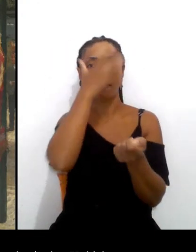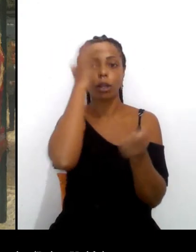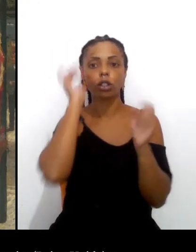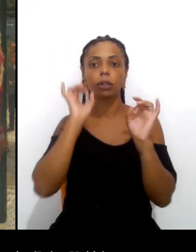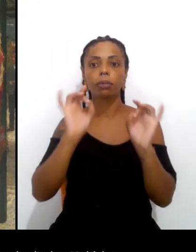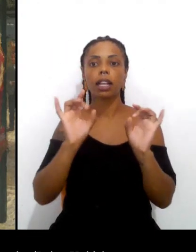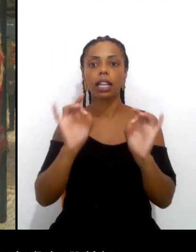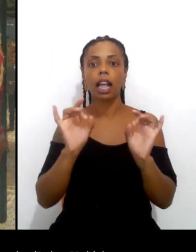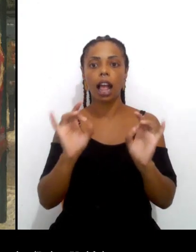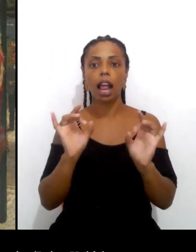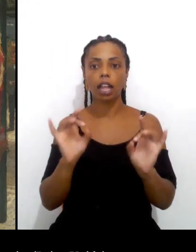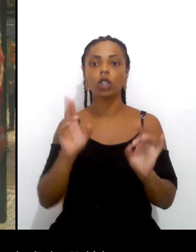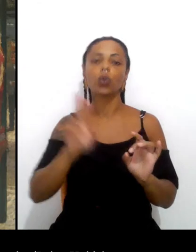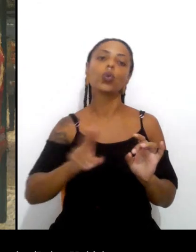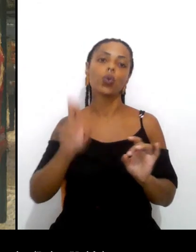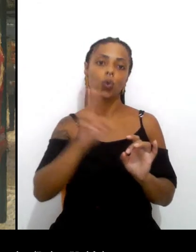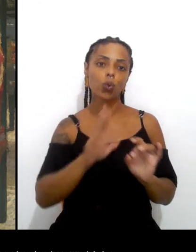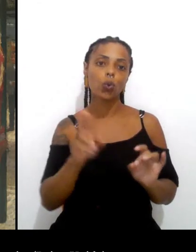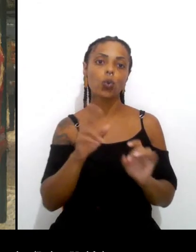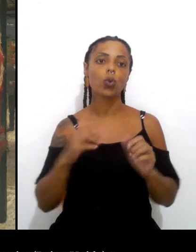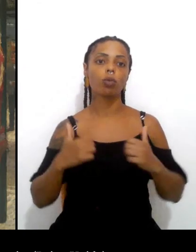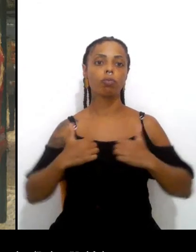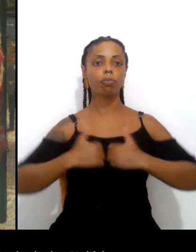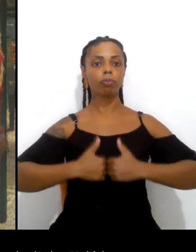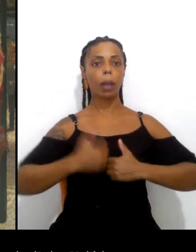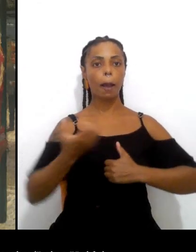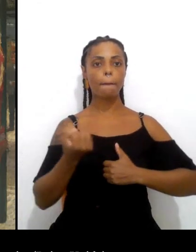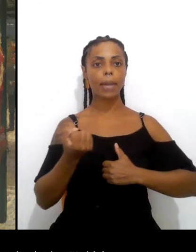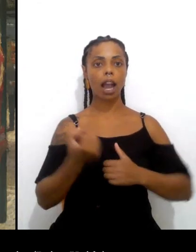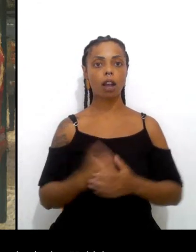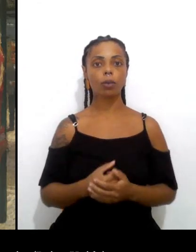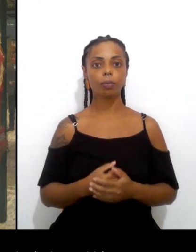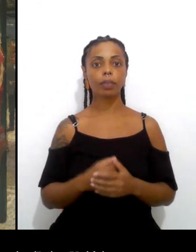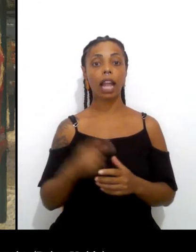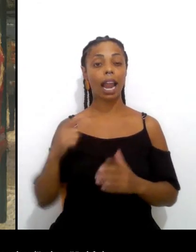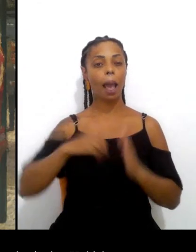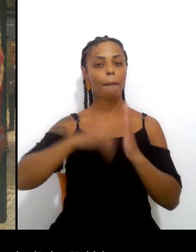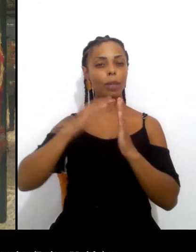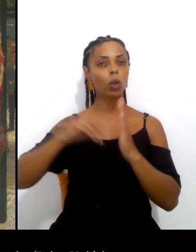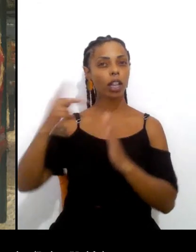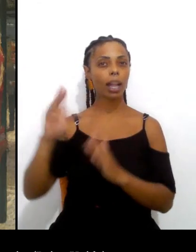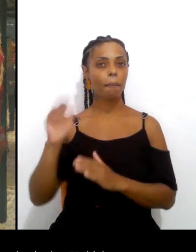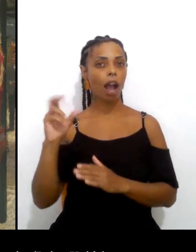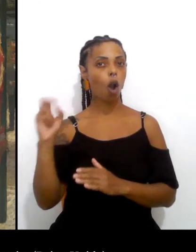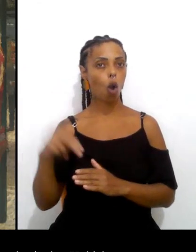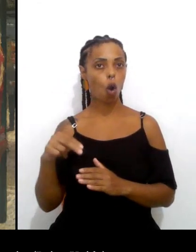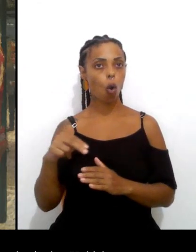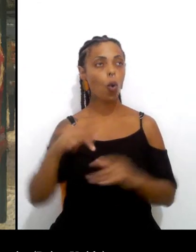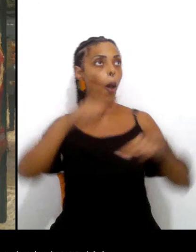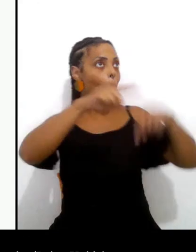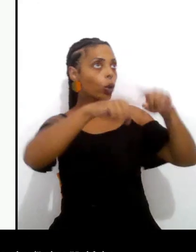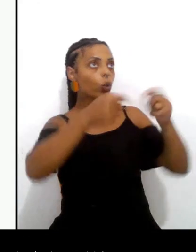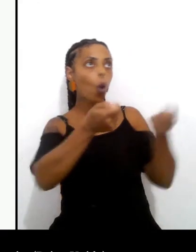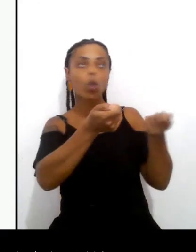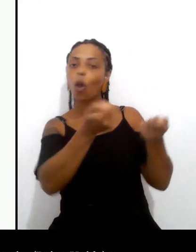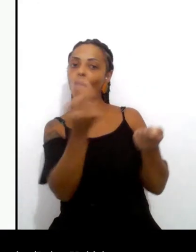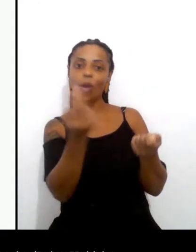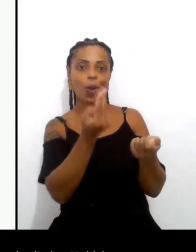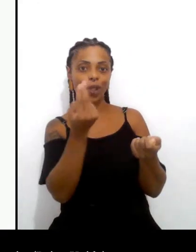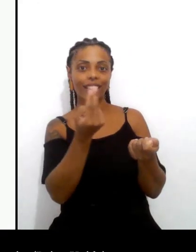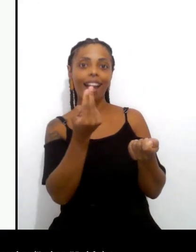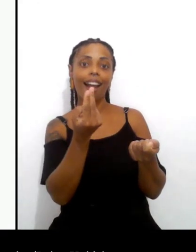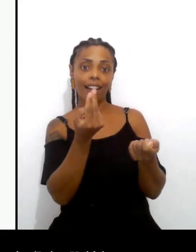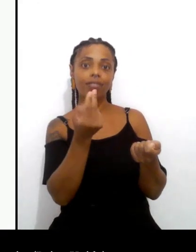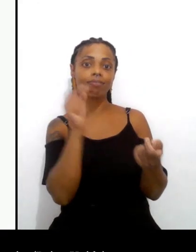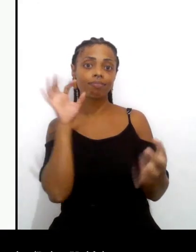avental Branco nas pinturas de baconóides não estão sob controle Isso faz parte do medo e